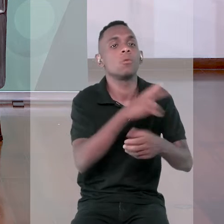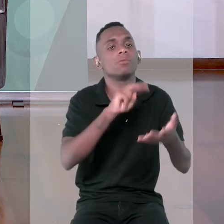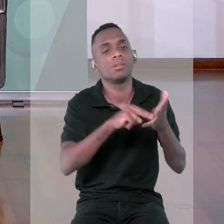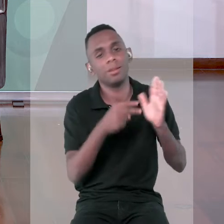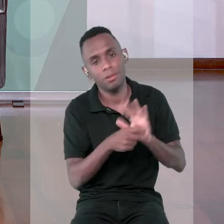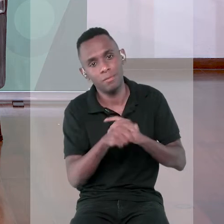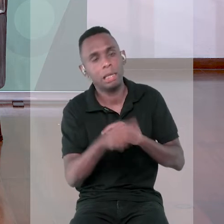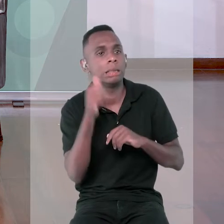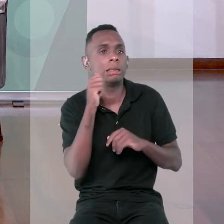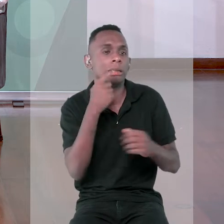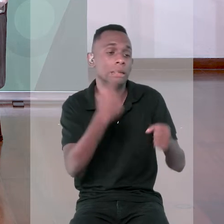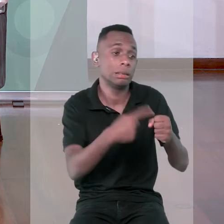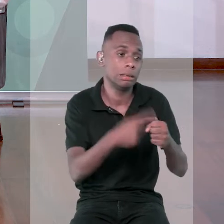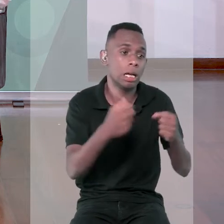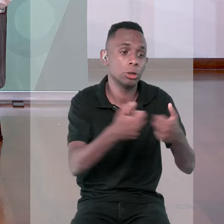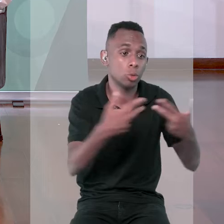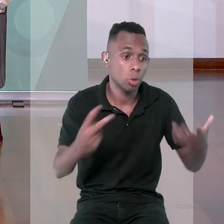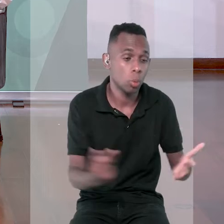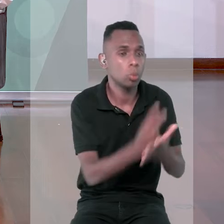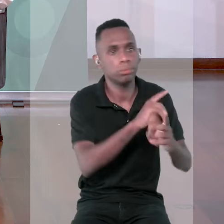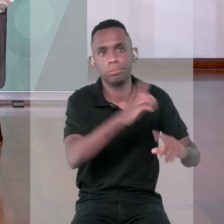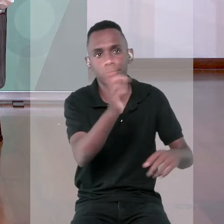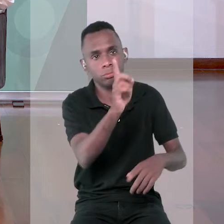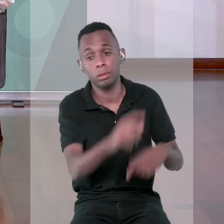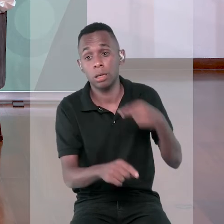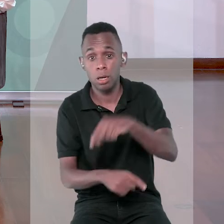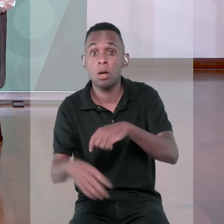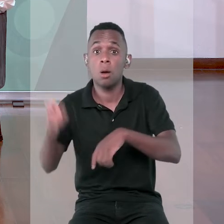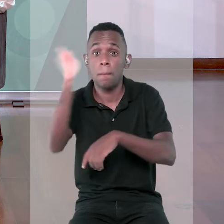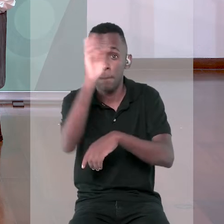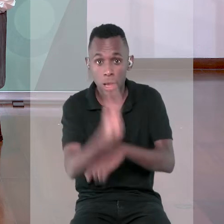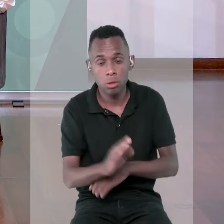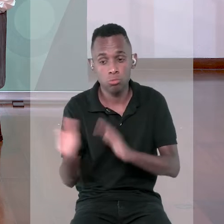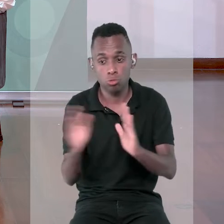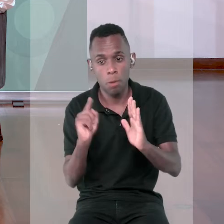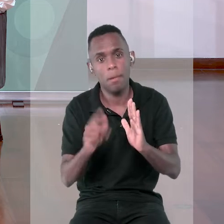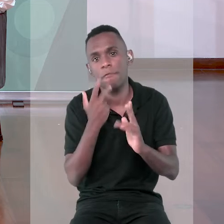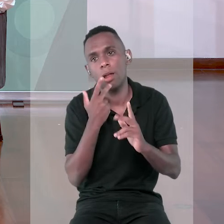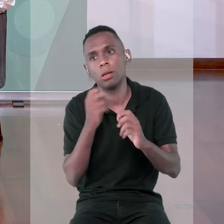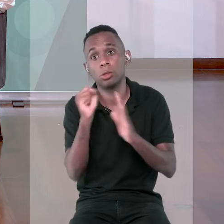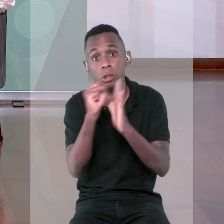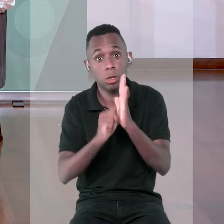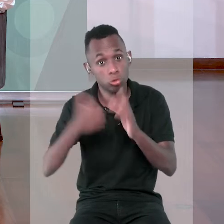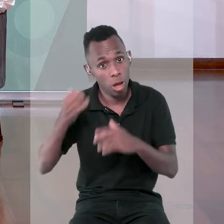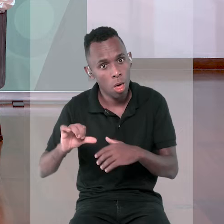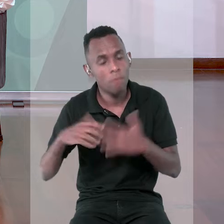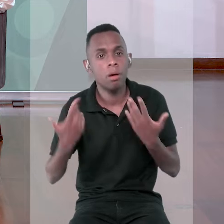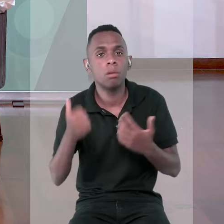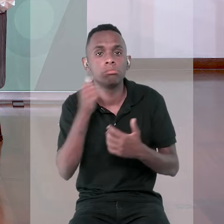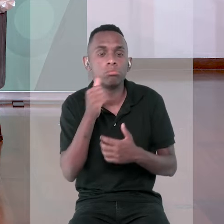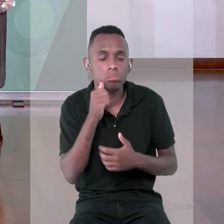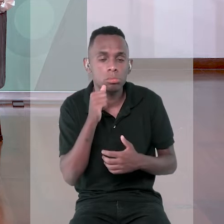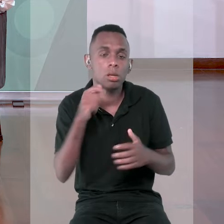A cidade é o campo onde as coisas acontecem. E não. No Brasil, nessa época, a gente está falando do século XIX, as